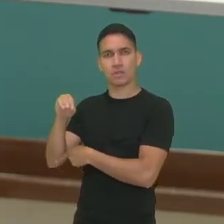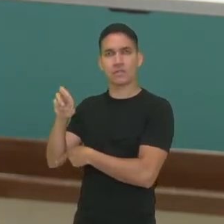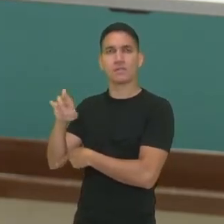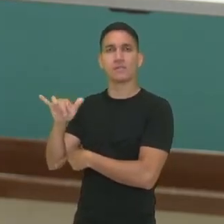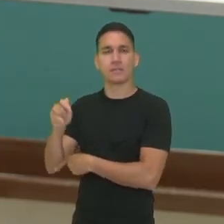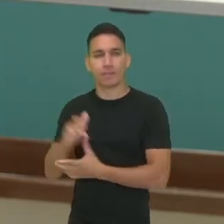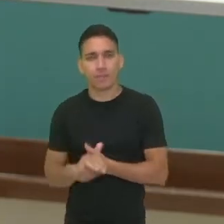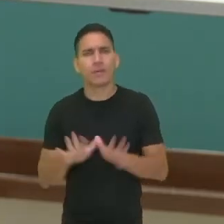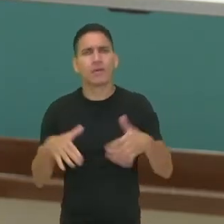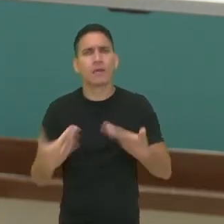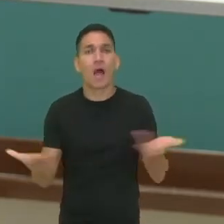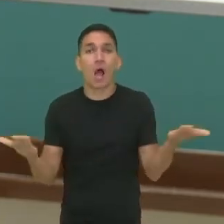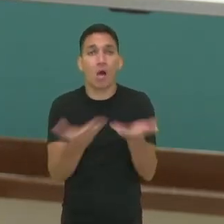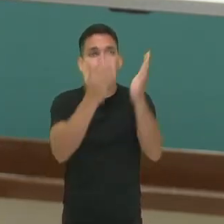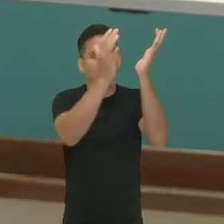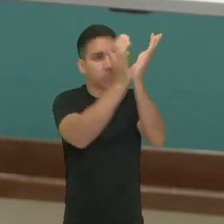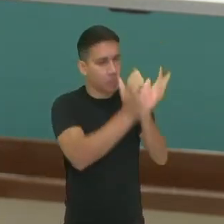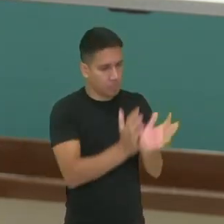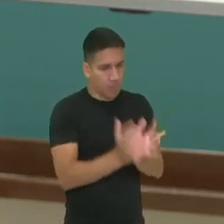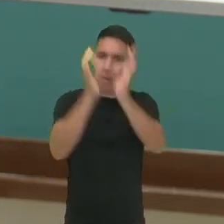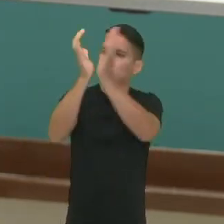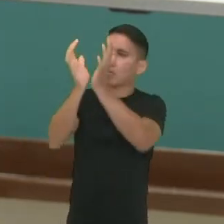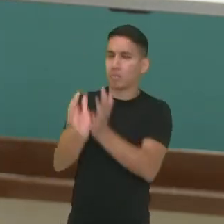Agora, esta classificação ela tem